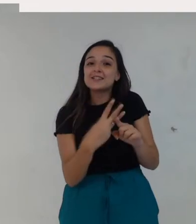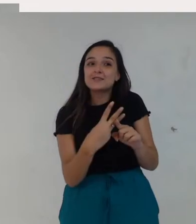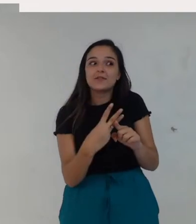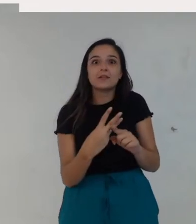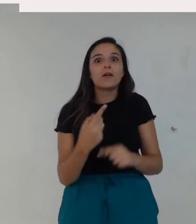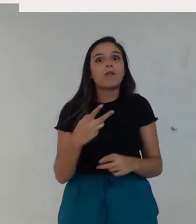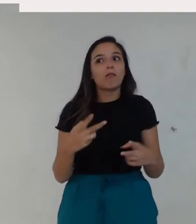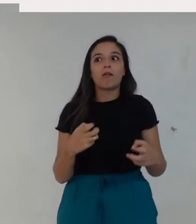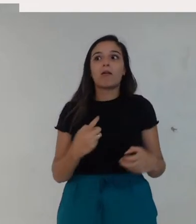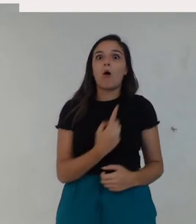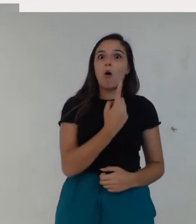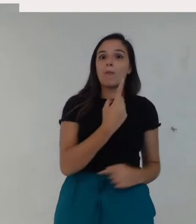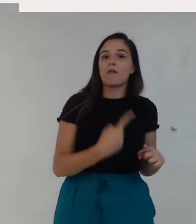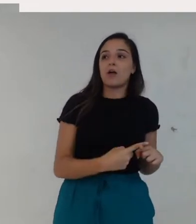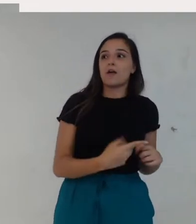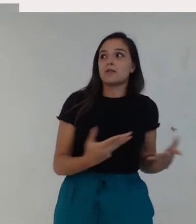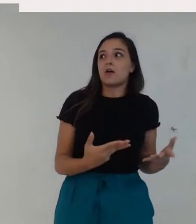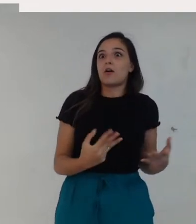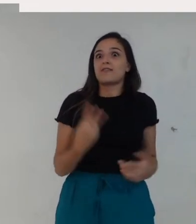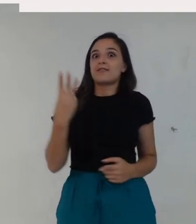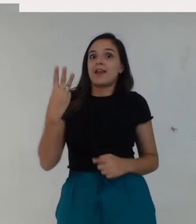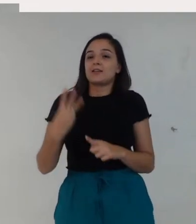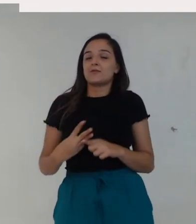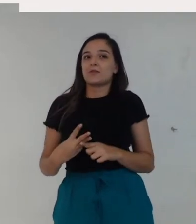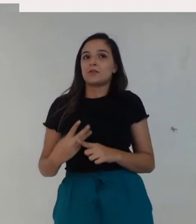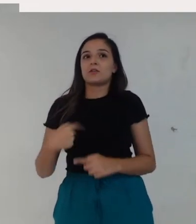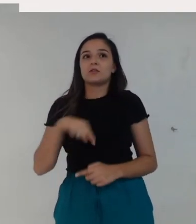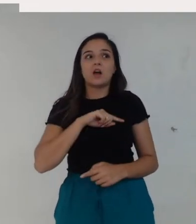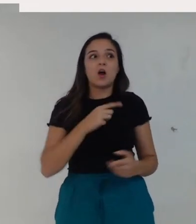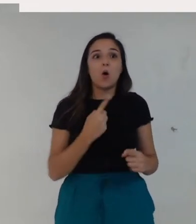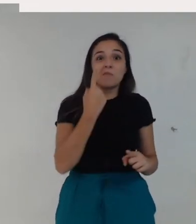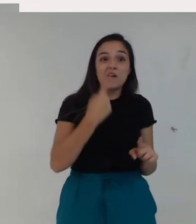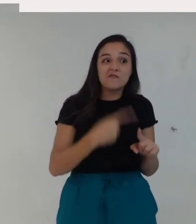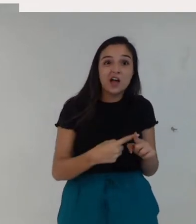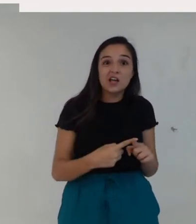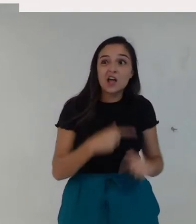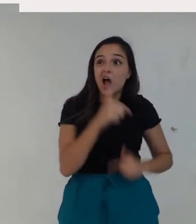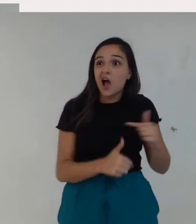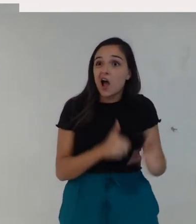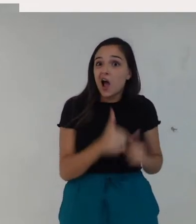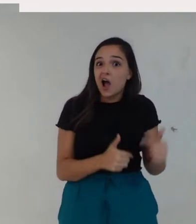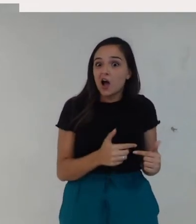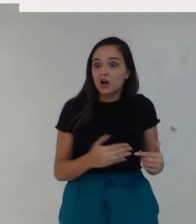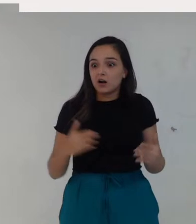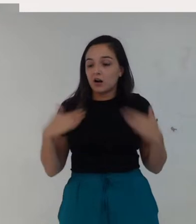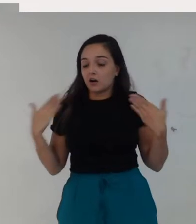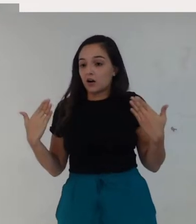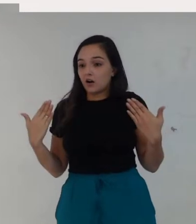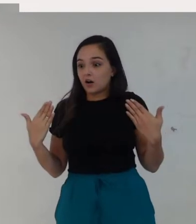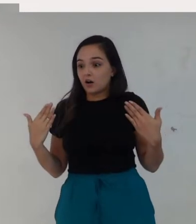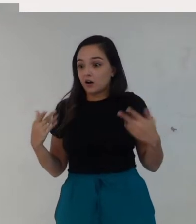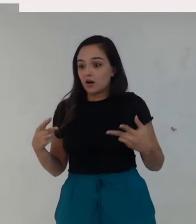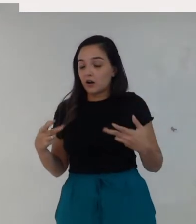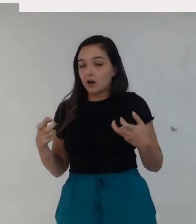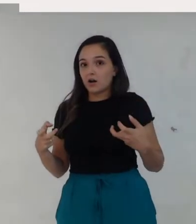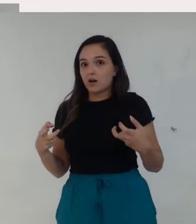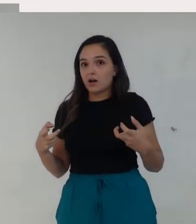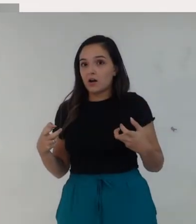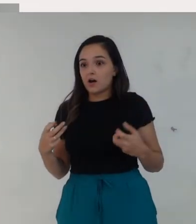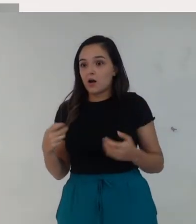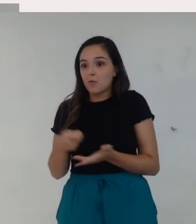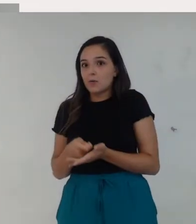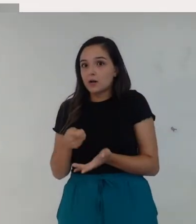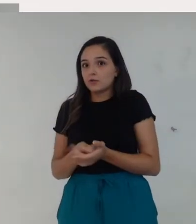para três. Quando a gente já achava muito trabalho publicar um, de repente a gente se viu tendo